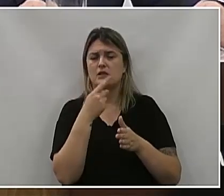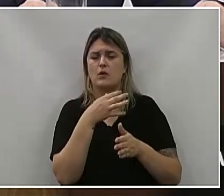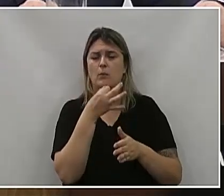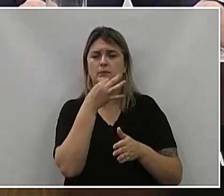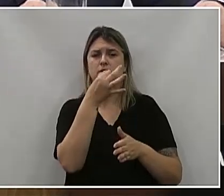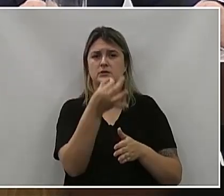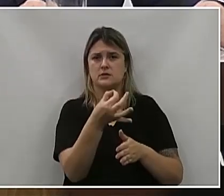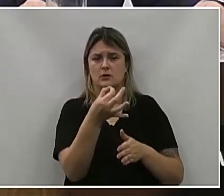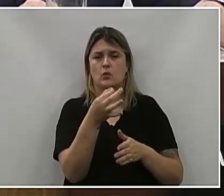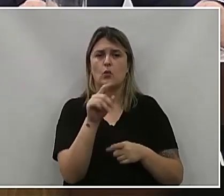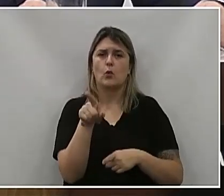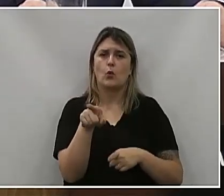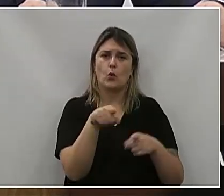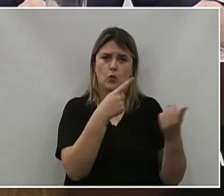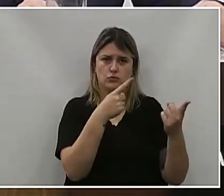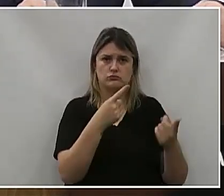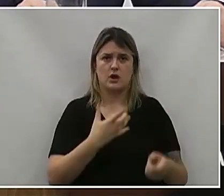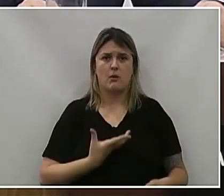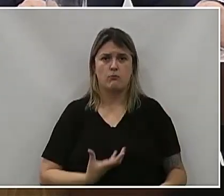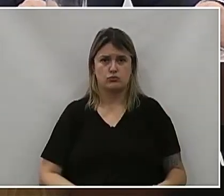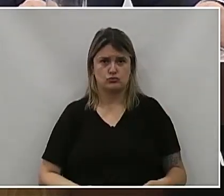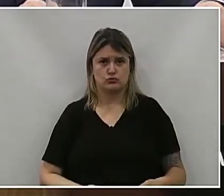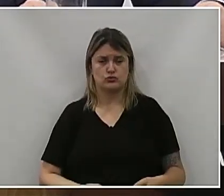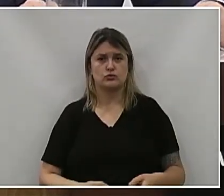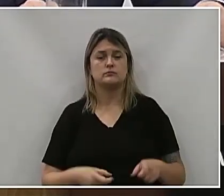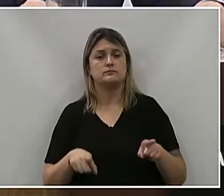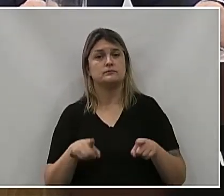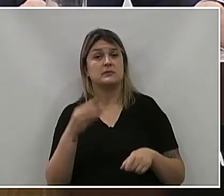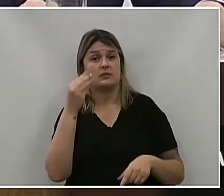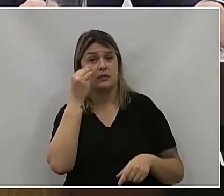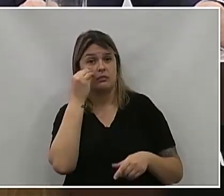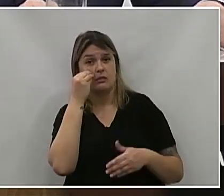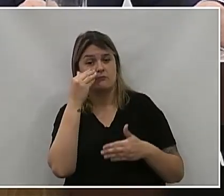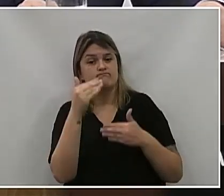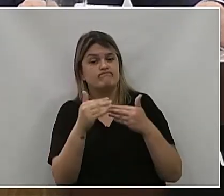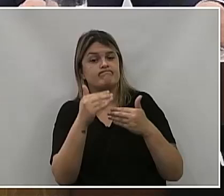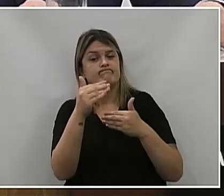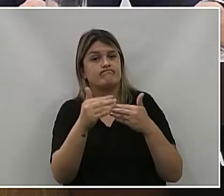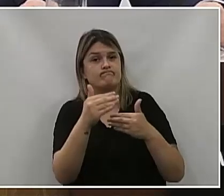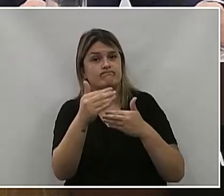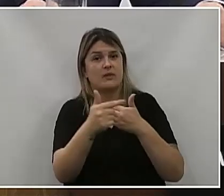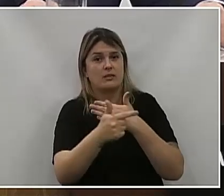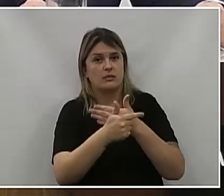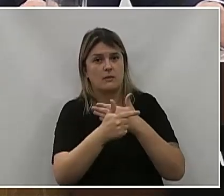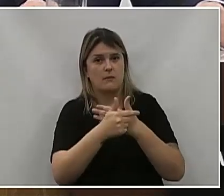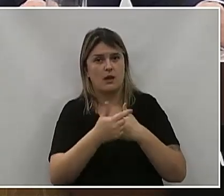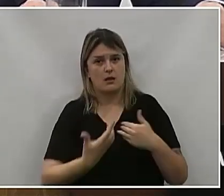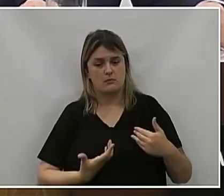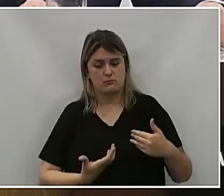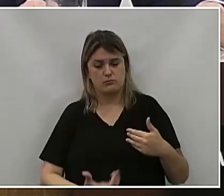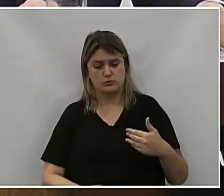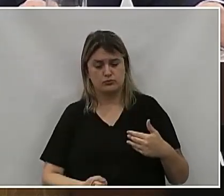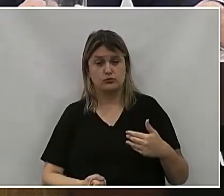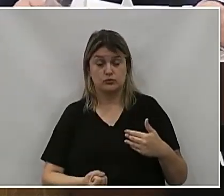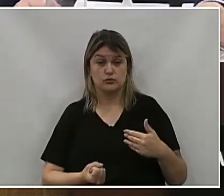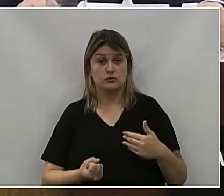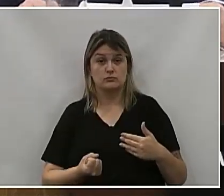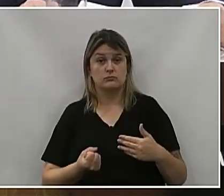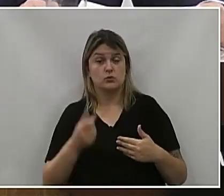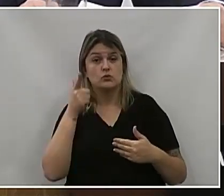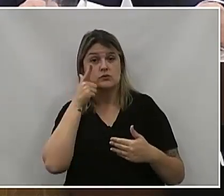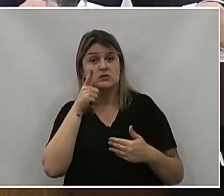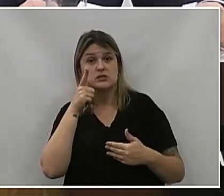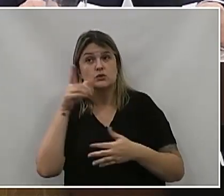posição majoritariamente contrária ao aborto. Essa tentativa de avançar a pauta abortista encontrou lugar nas cortes do nosso